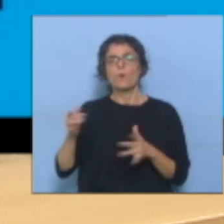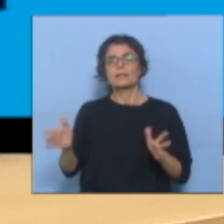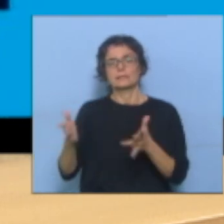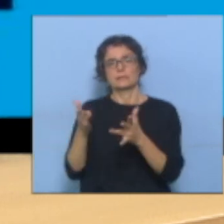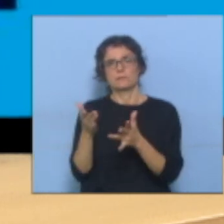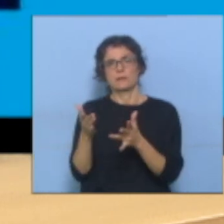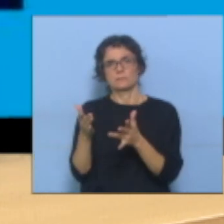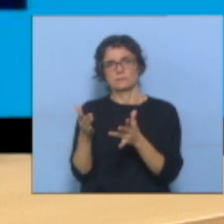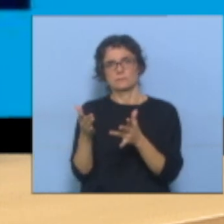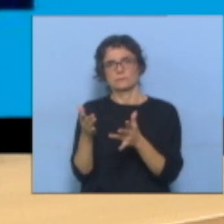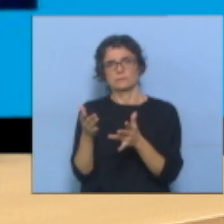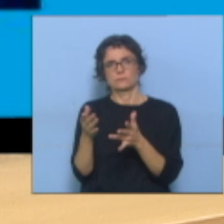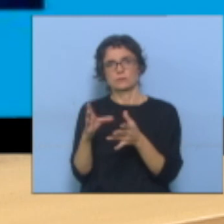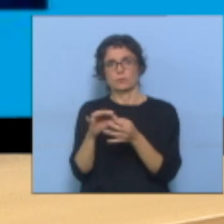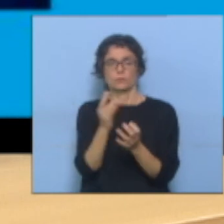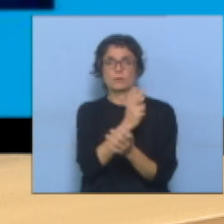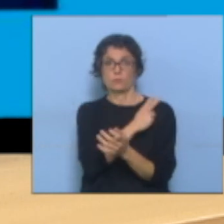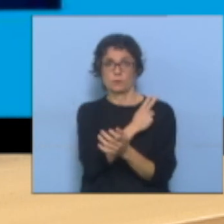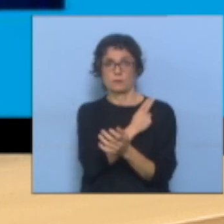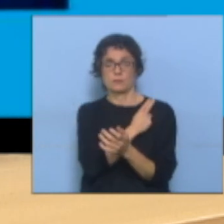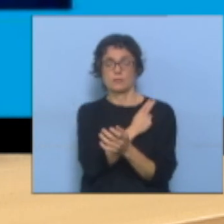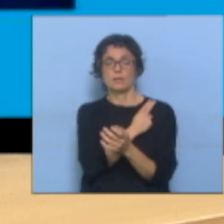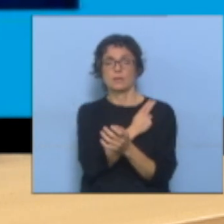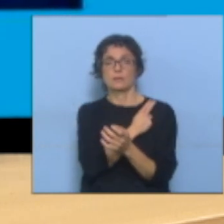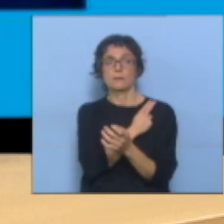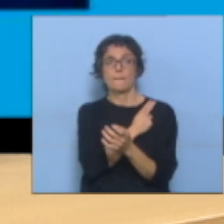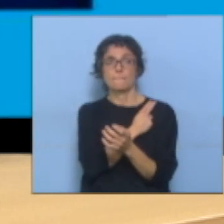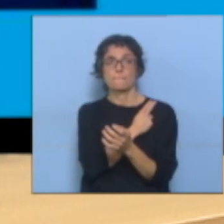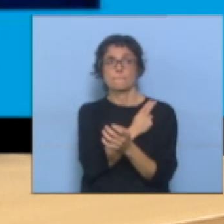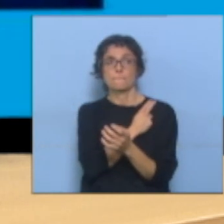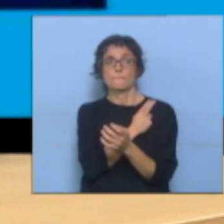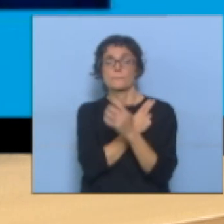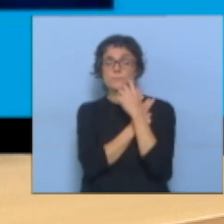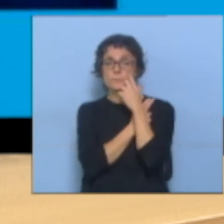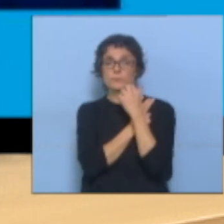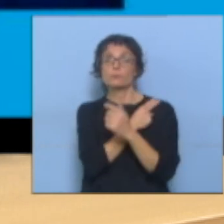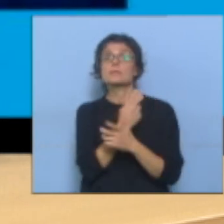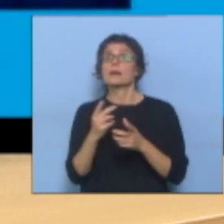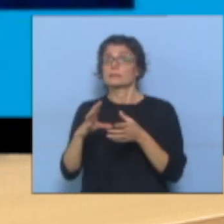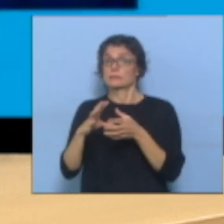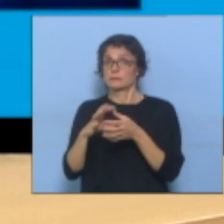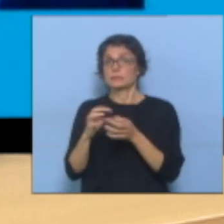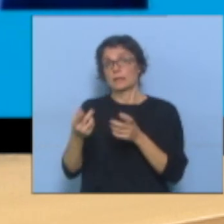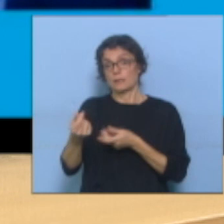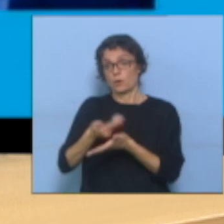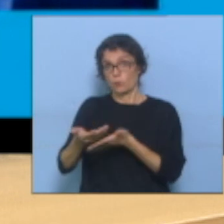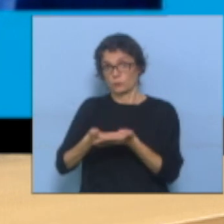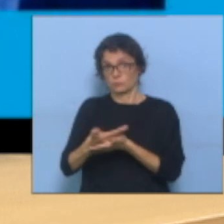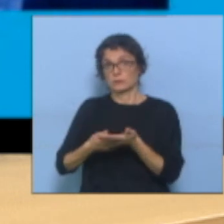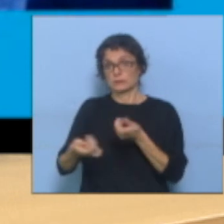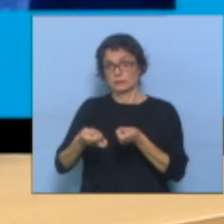talvez uma iniciativa única que reúne as universidades de economia e gestão do país, sessões de